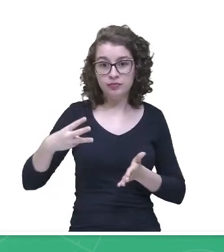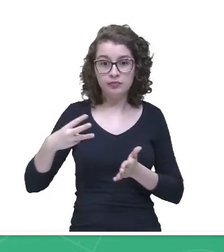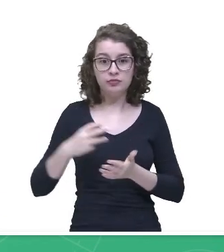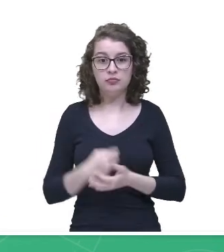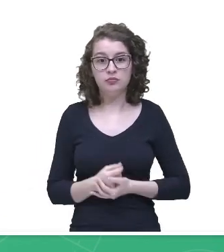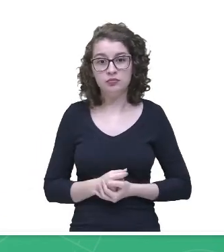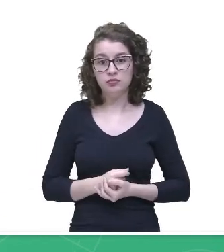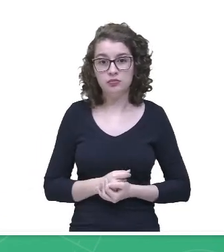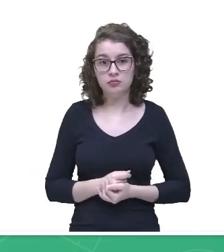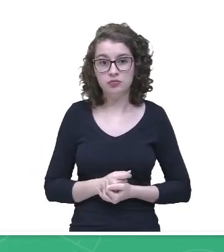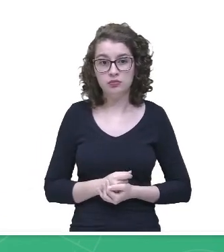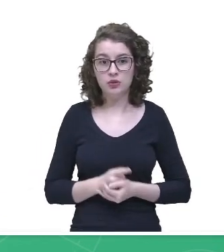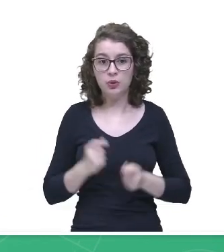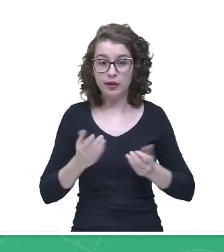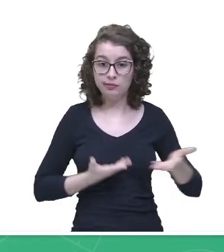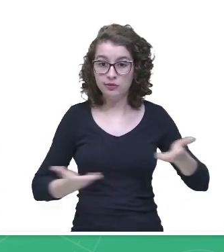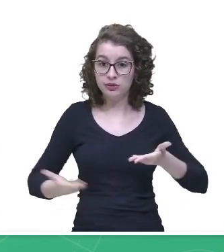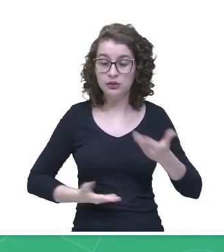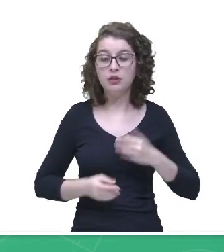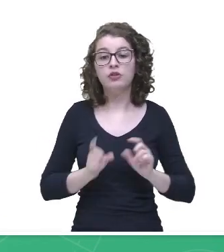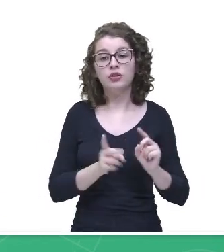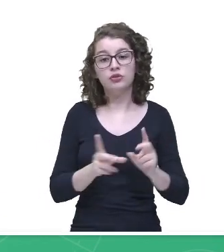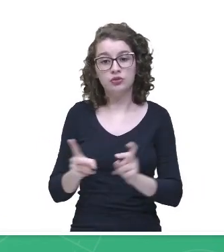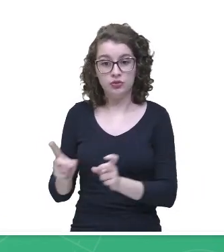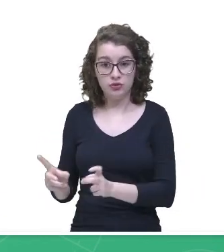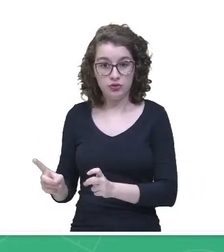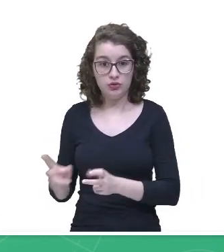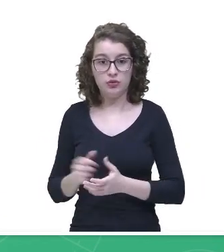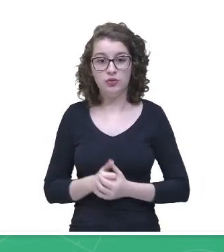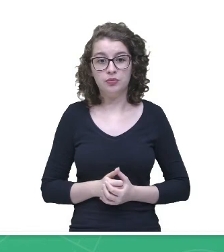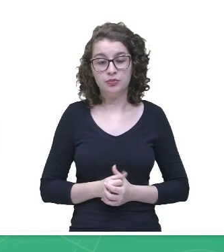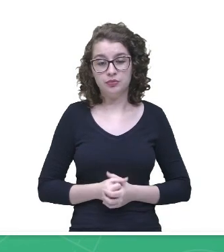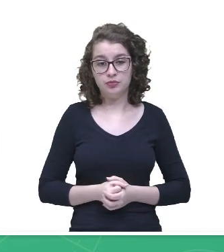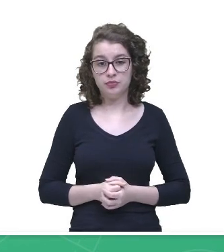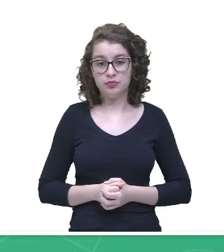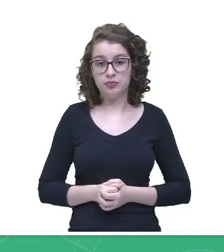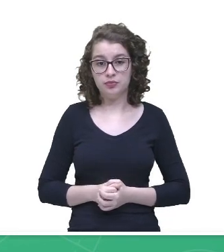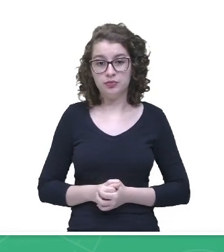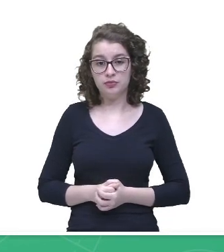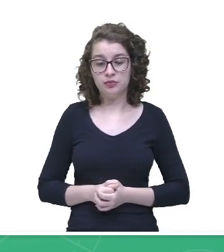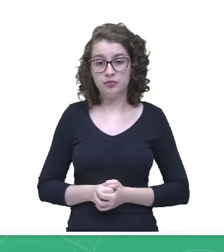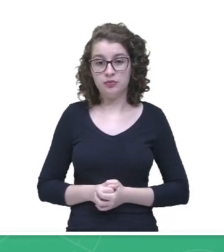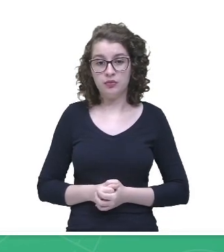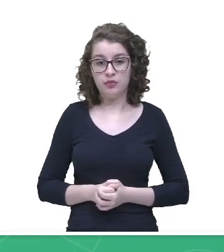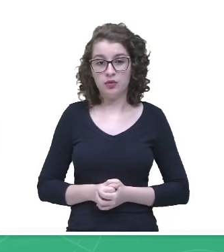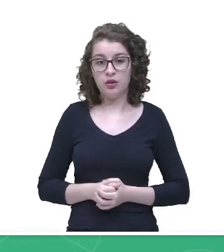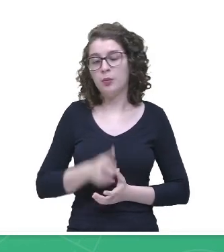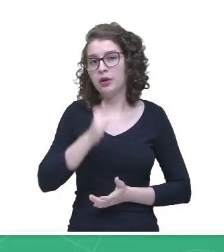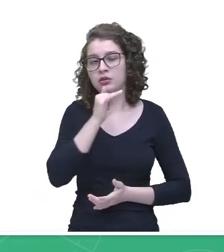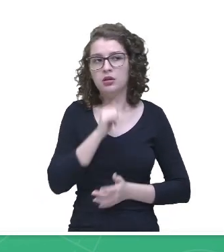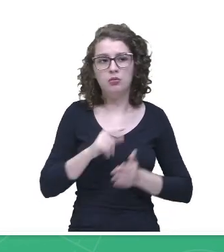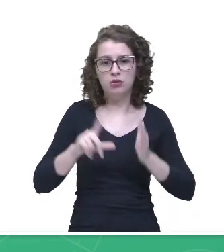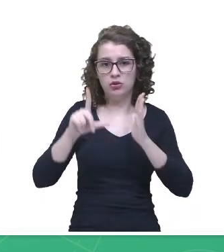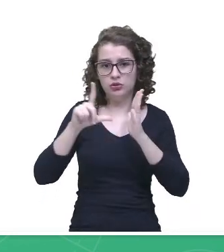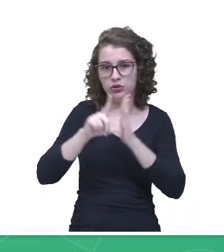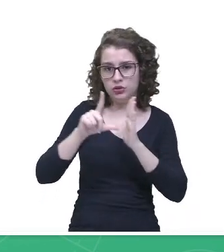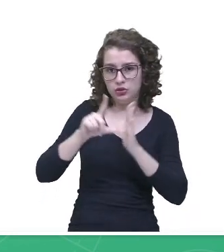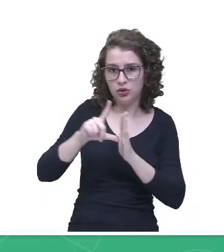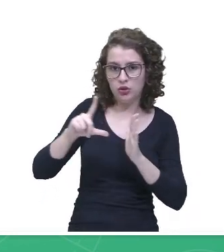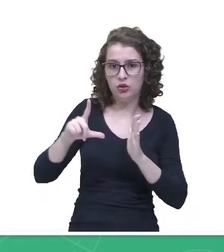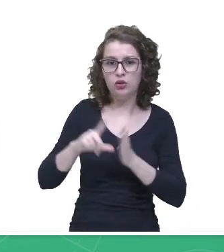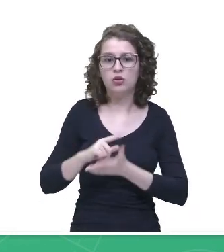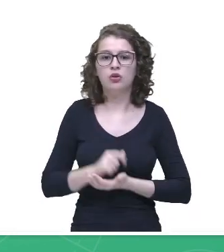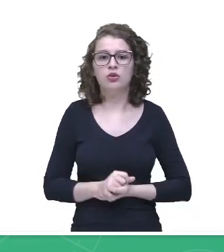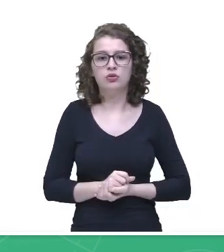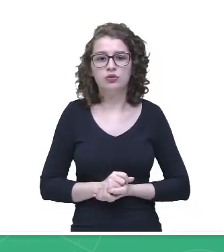vai trabalhar com o quê? Serviços e comércios, né? Prestação de serviços e comércio. Então, a gente tem exemplo aí desse setor terciário nas